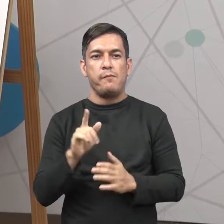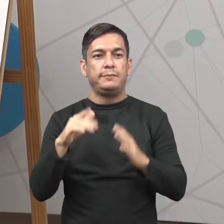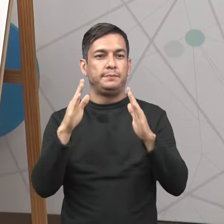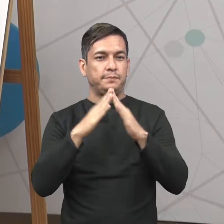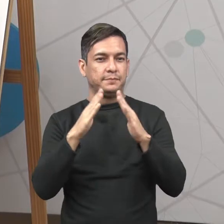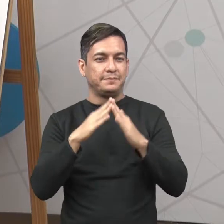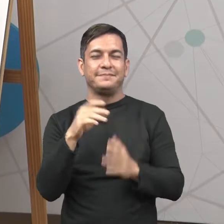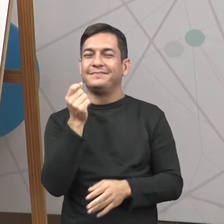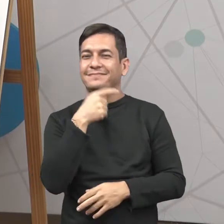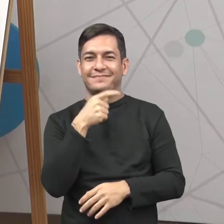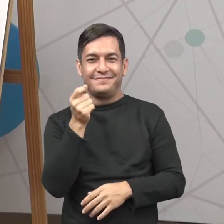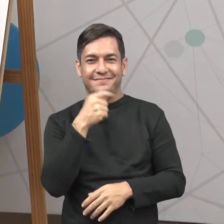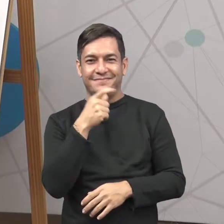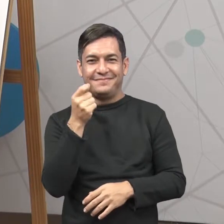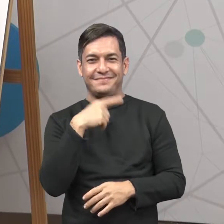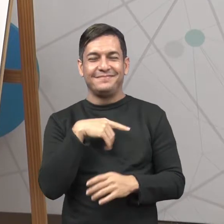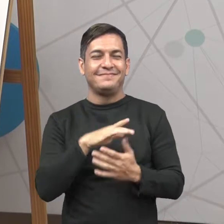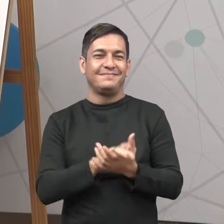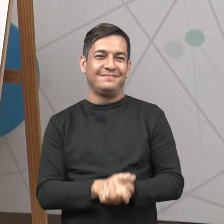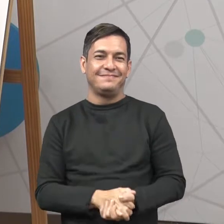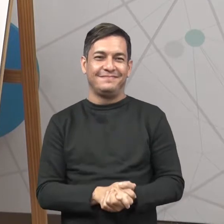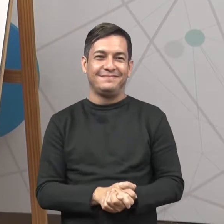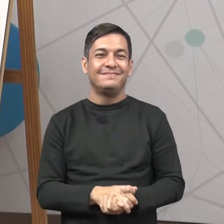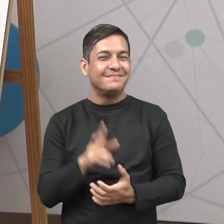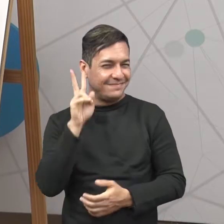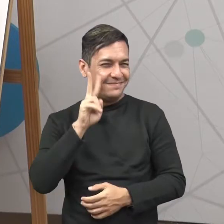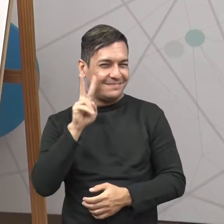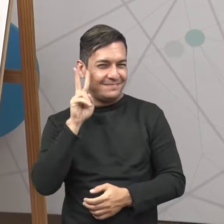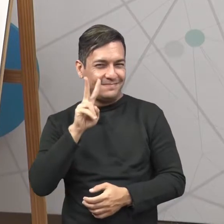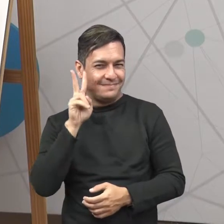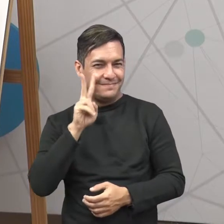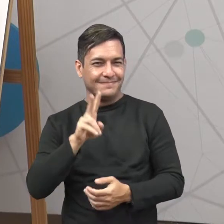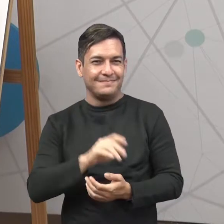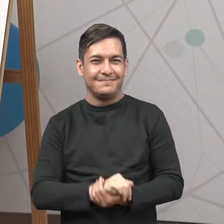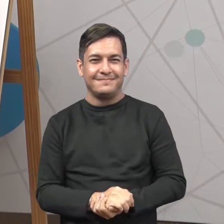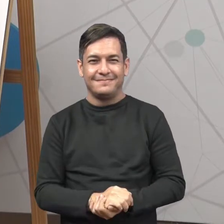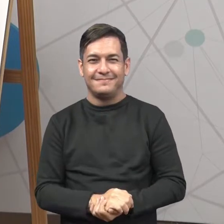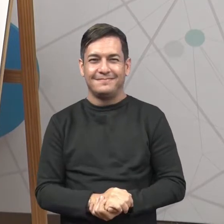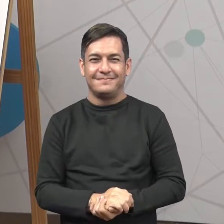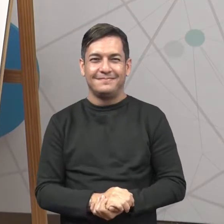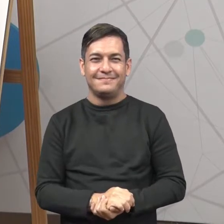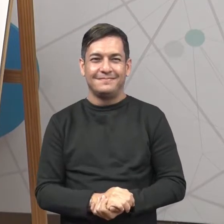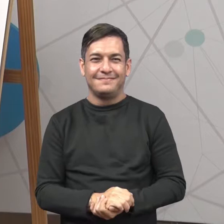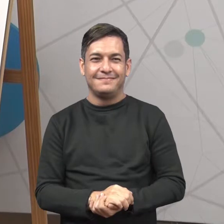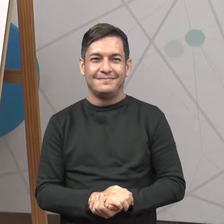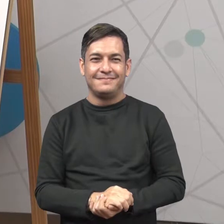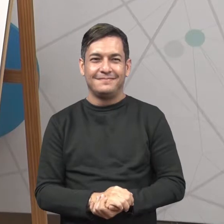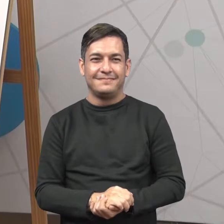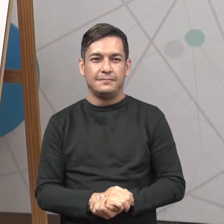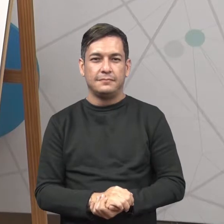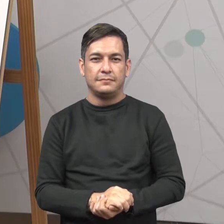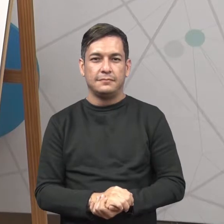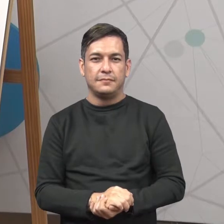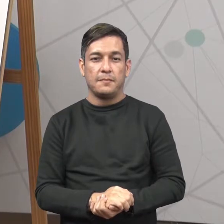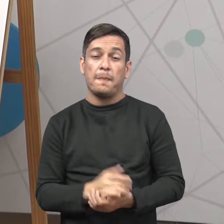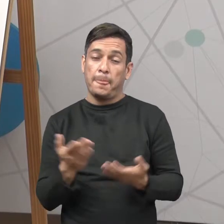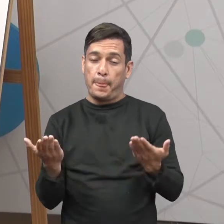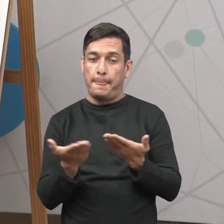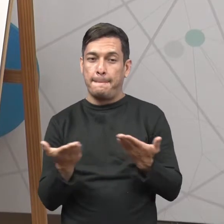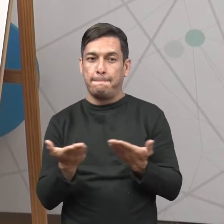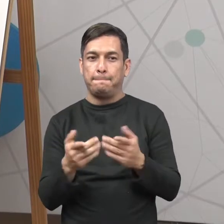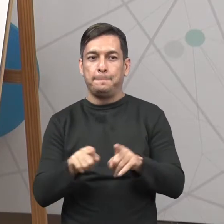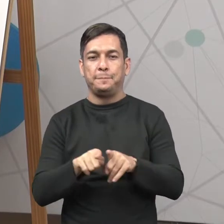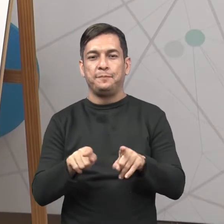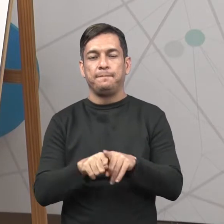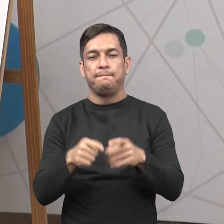muito engraçada, não é? Lembram-se? Isso mesmo. E hoje